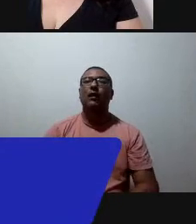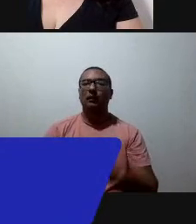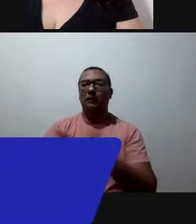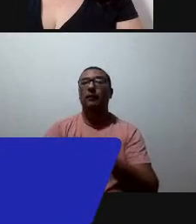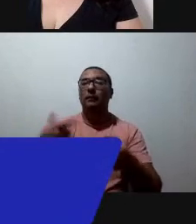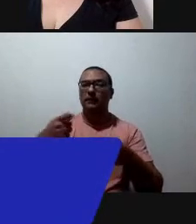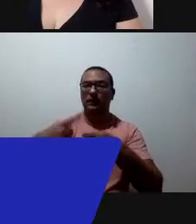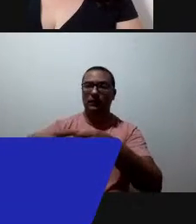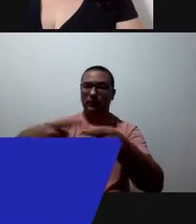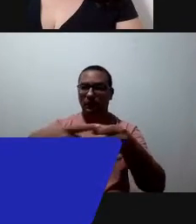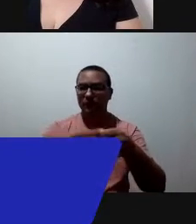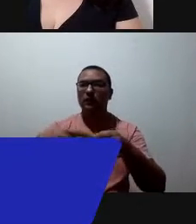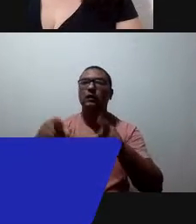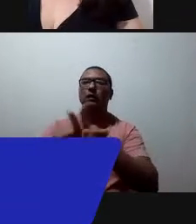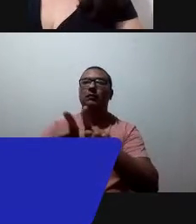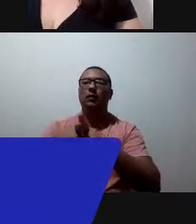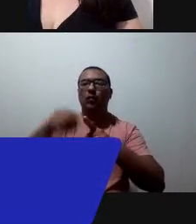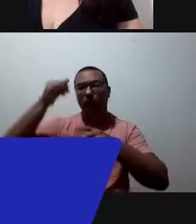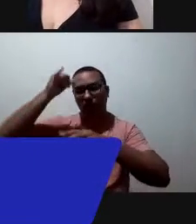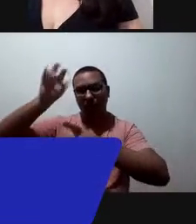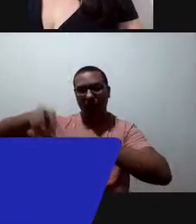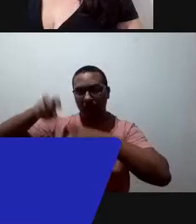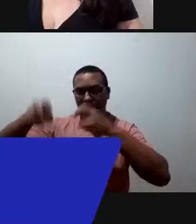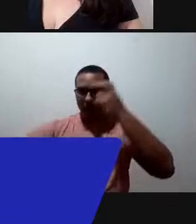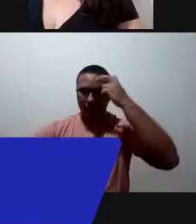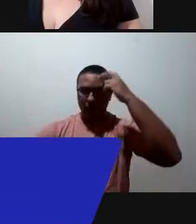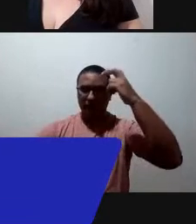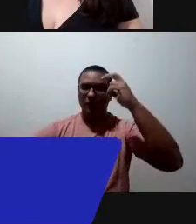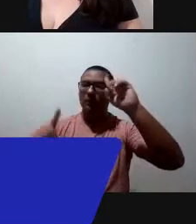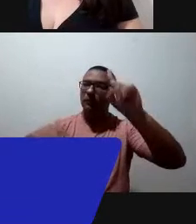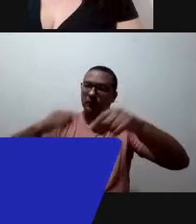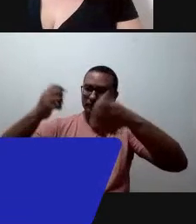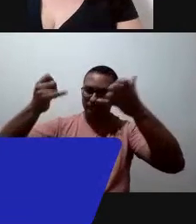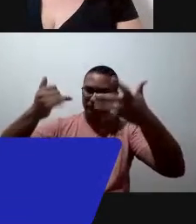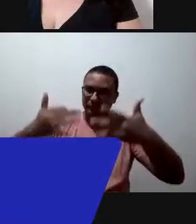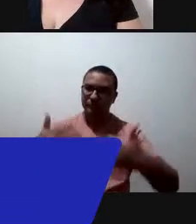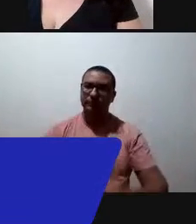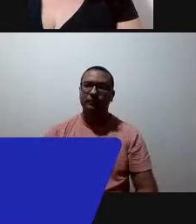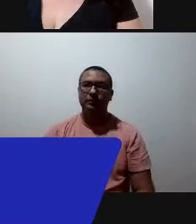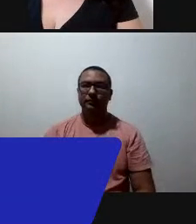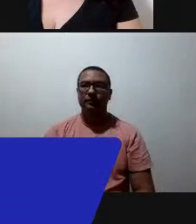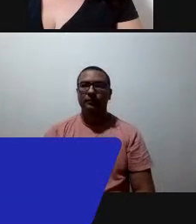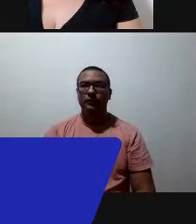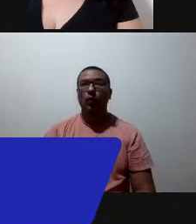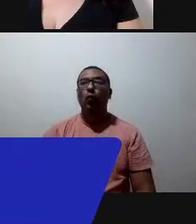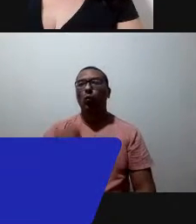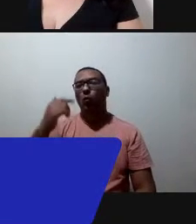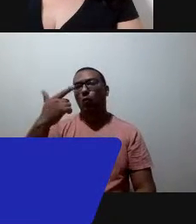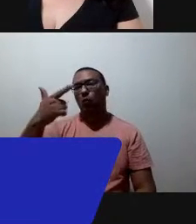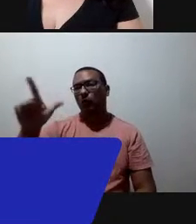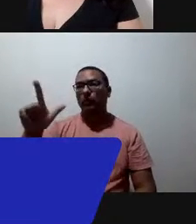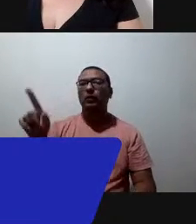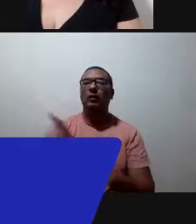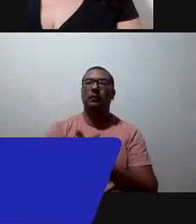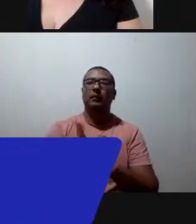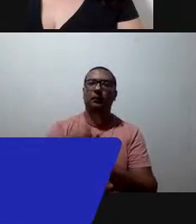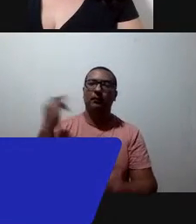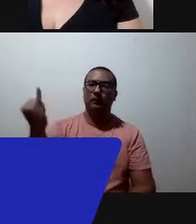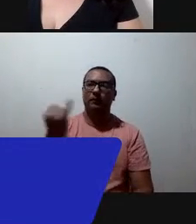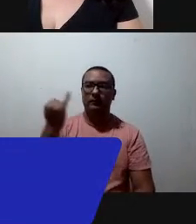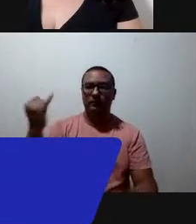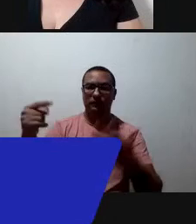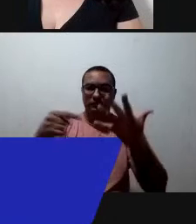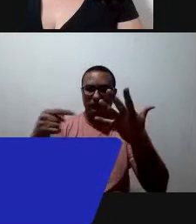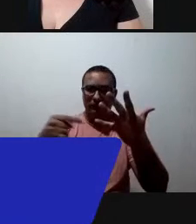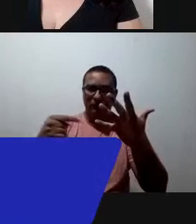inteligente. Existe maneira para isso, nós vamos falar a respeito logo na sequência. Outra coisa extremamente importante, numa cidade,